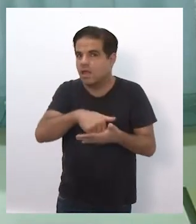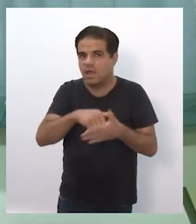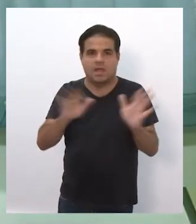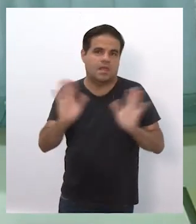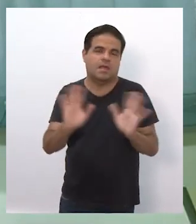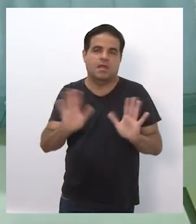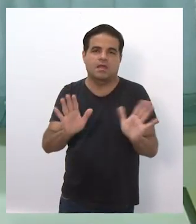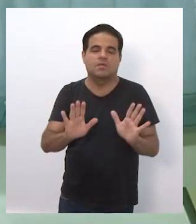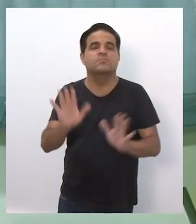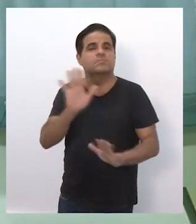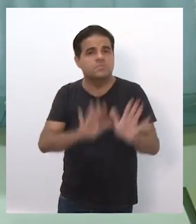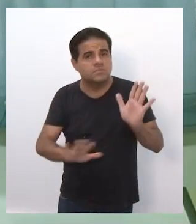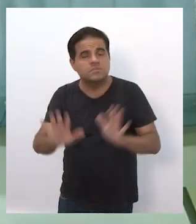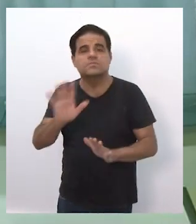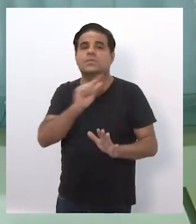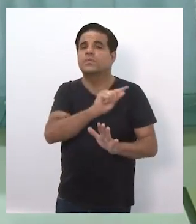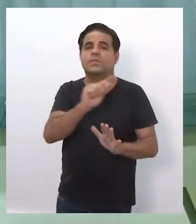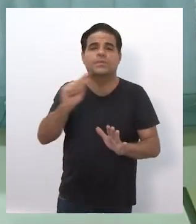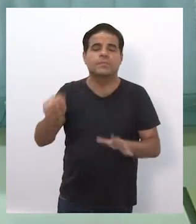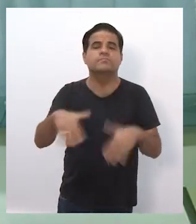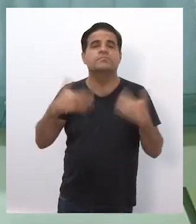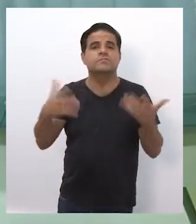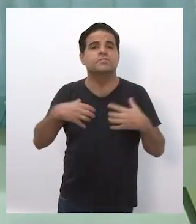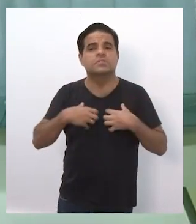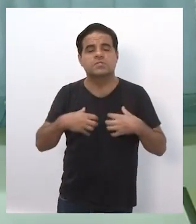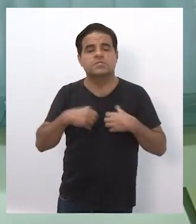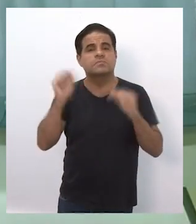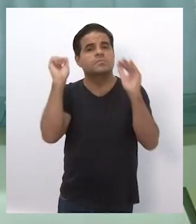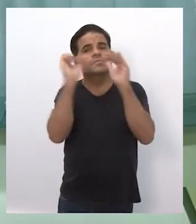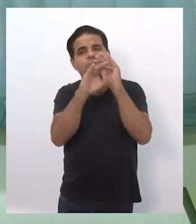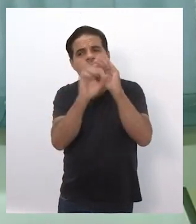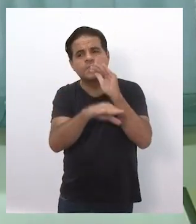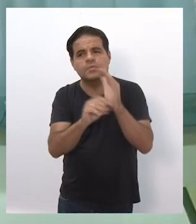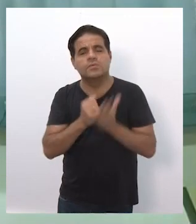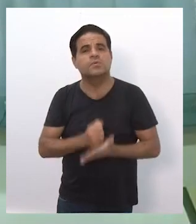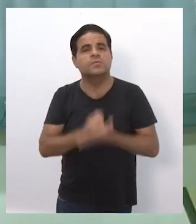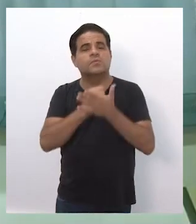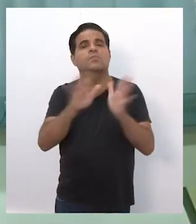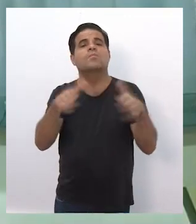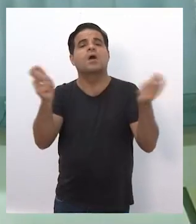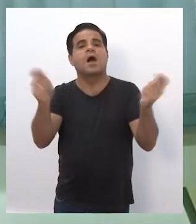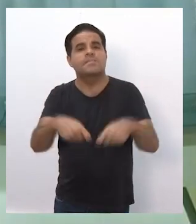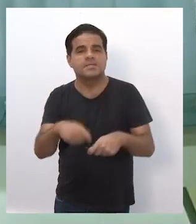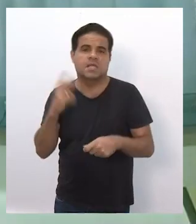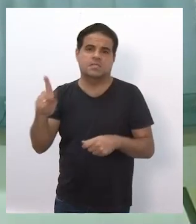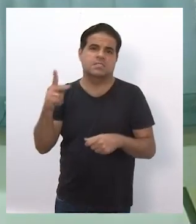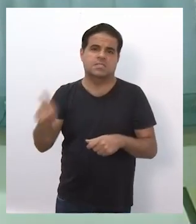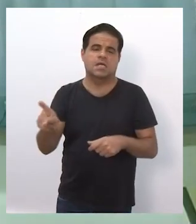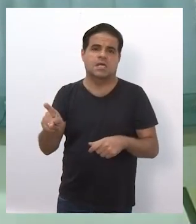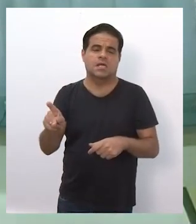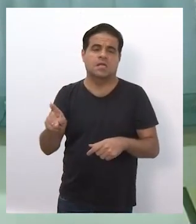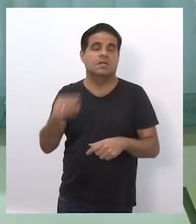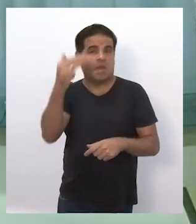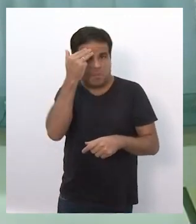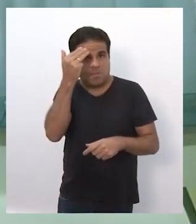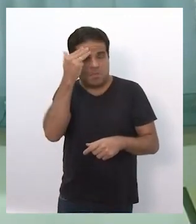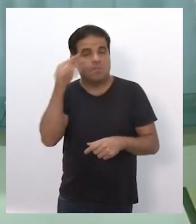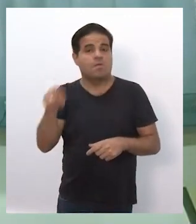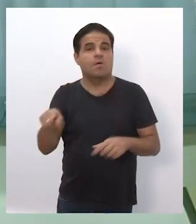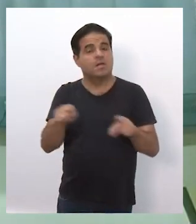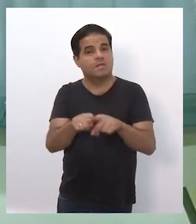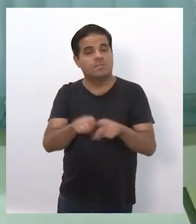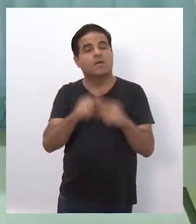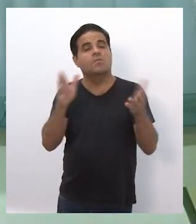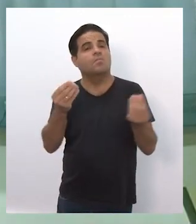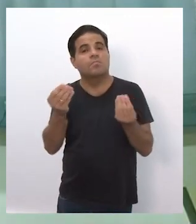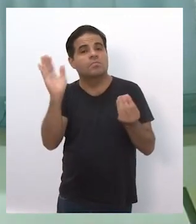tomar um cuidado, que tipo de armazenamento você está levando e qual é a capacidade dele. E também a memória, no caso, né? Como